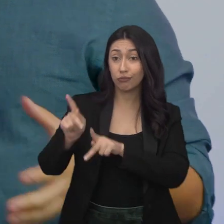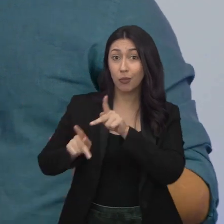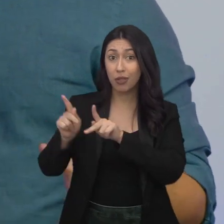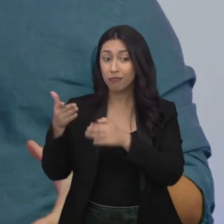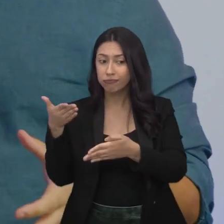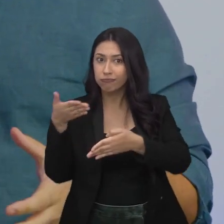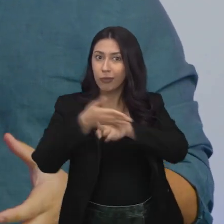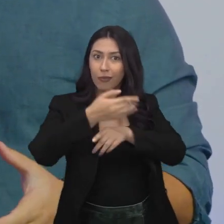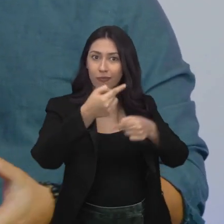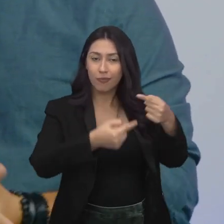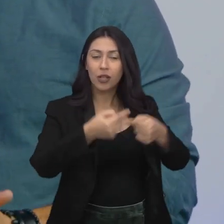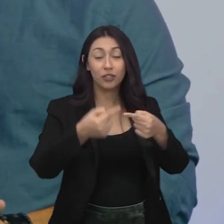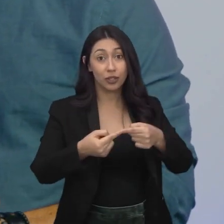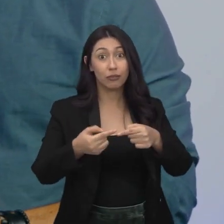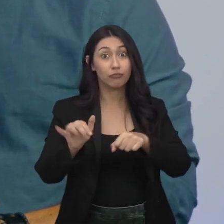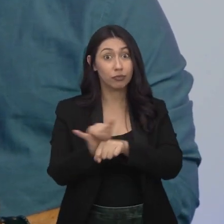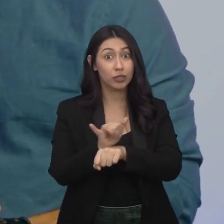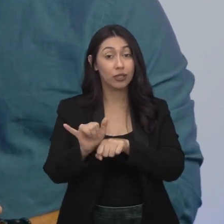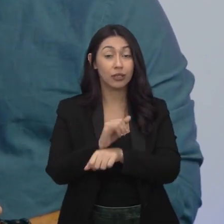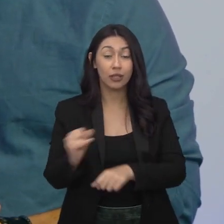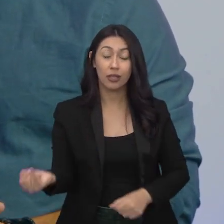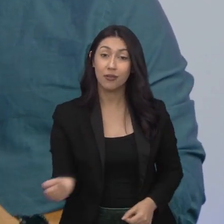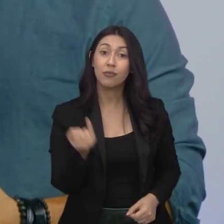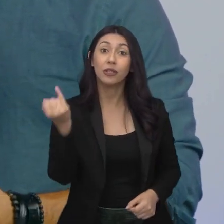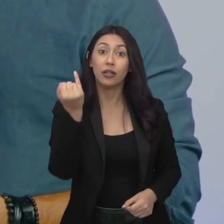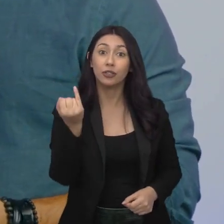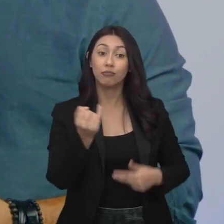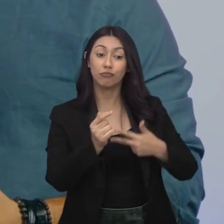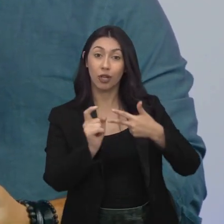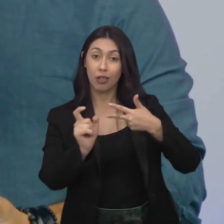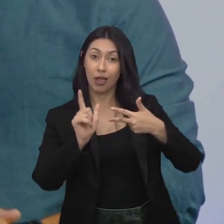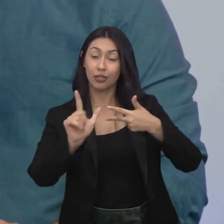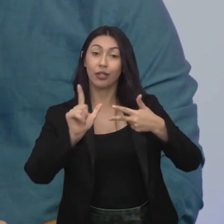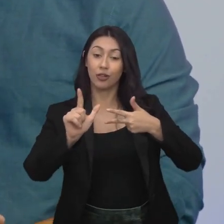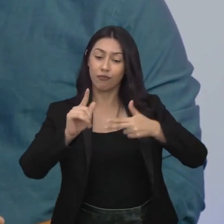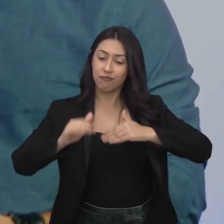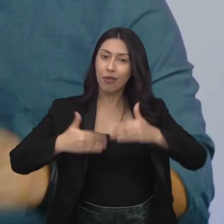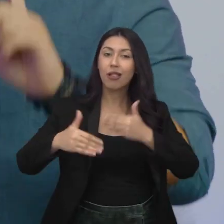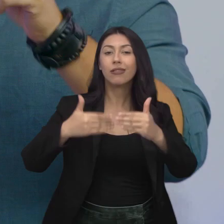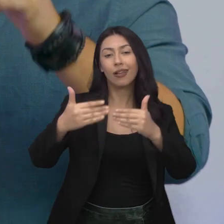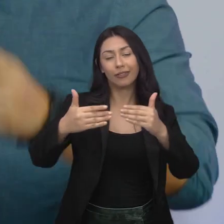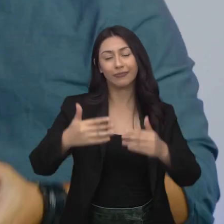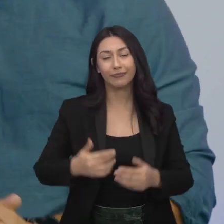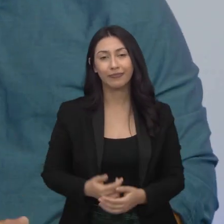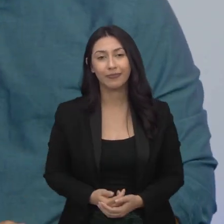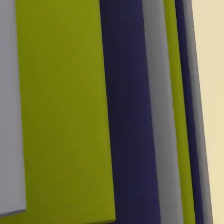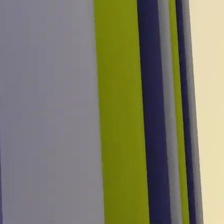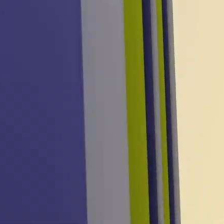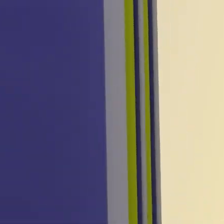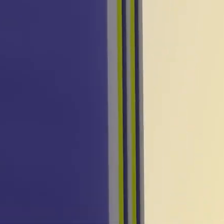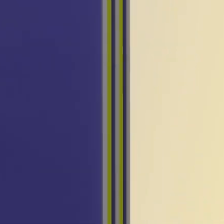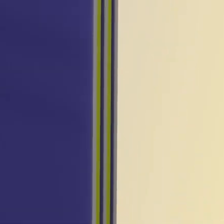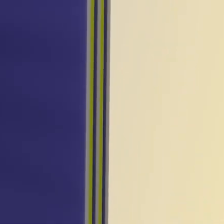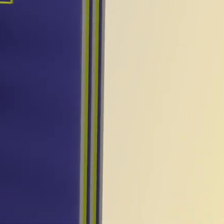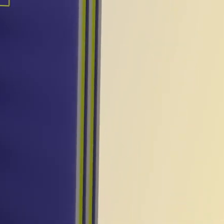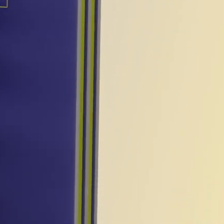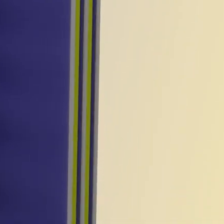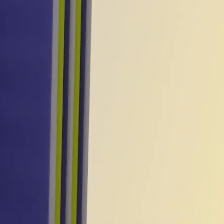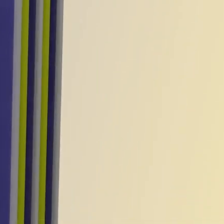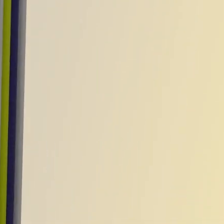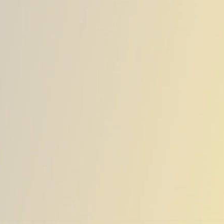participação popular, uma ferramenta indispensável para o funcionamento do Poder Legislativo. Confira.